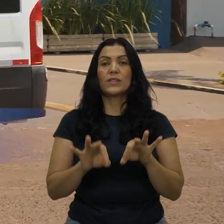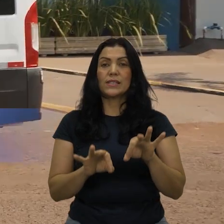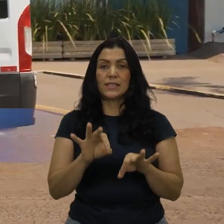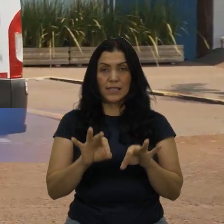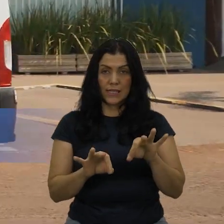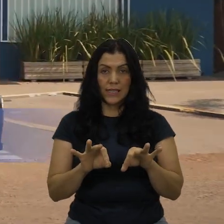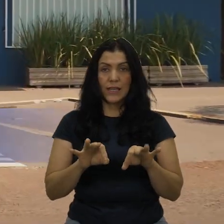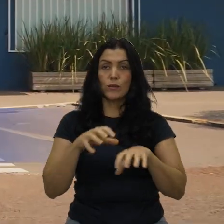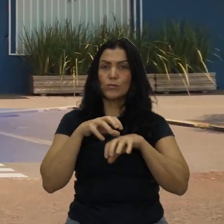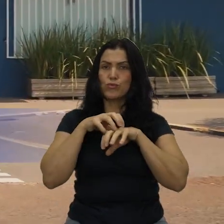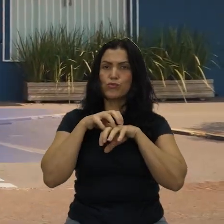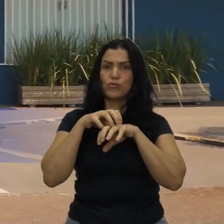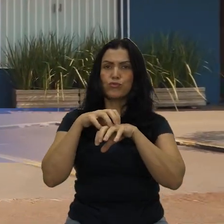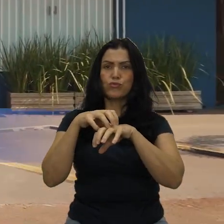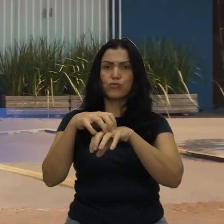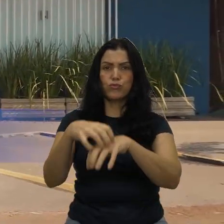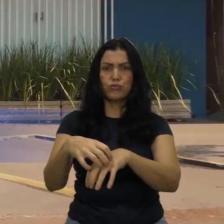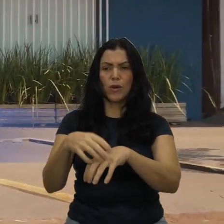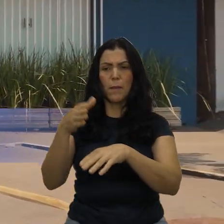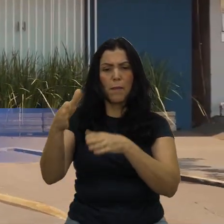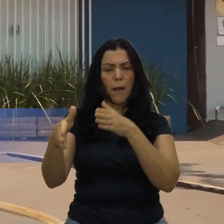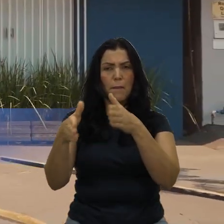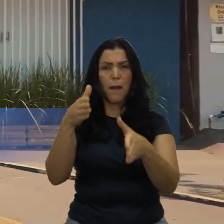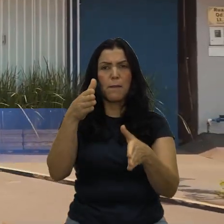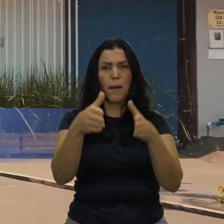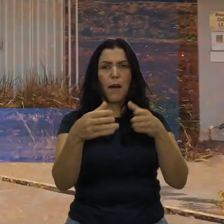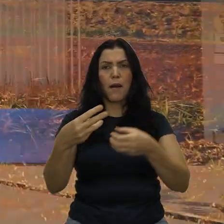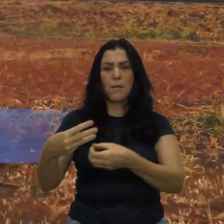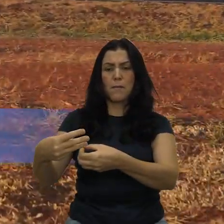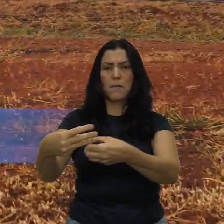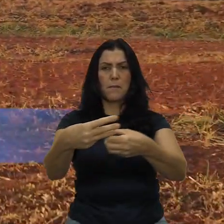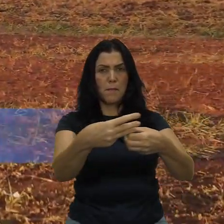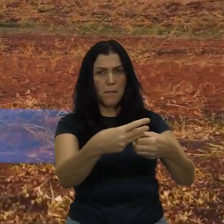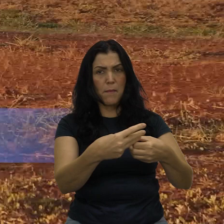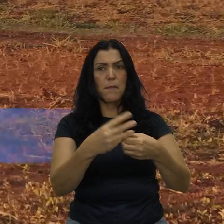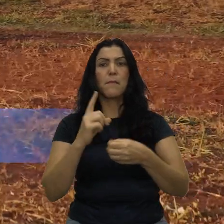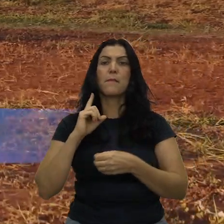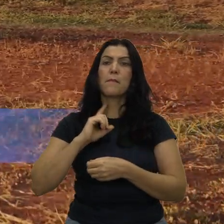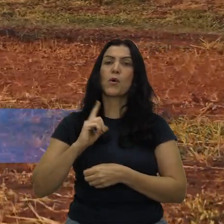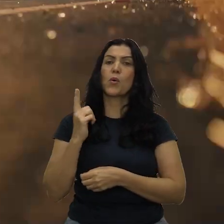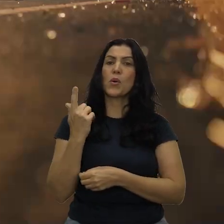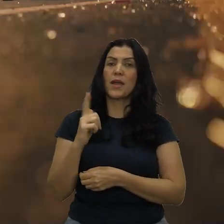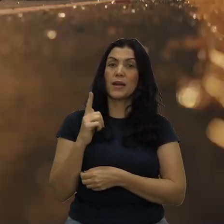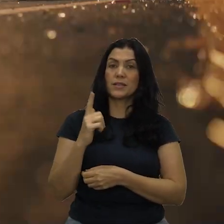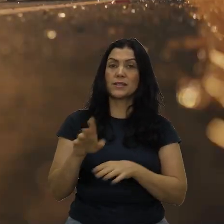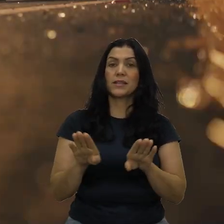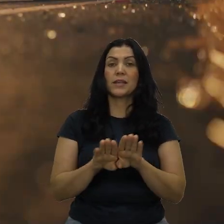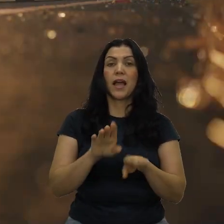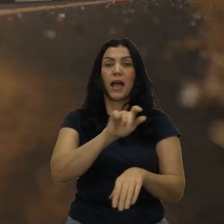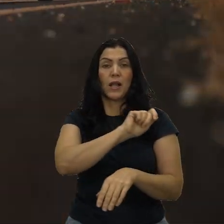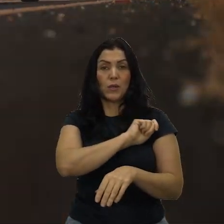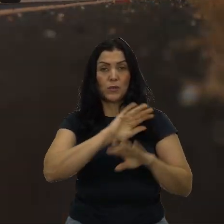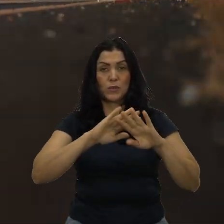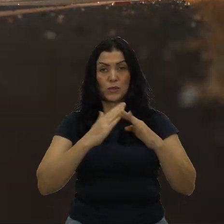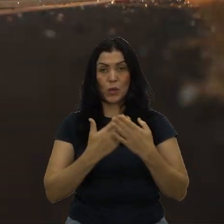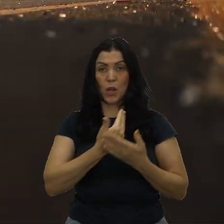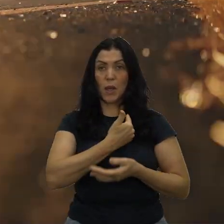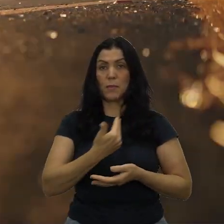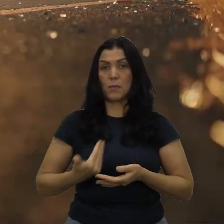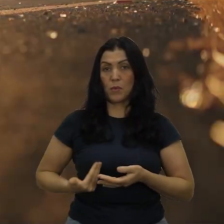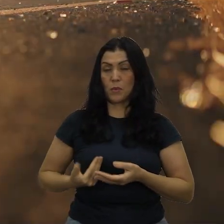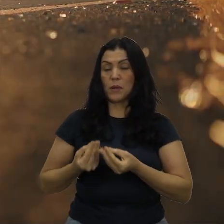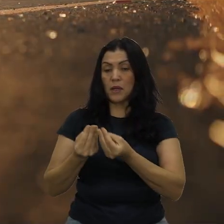e a Oficina Itinerante, que viaja por diversos municípios de Goiás e Minas Gerais, levando o curso para alunos de